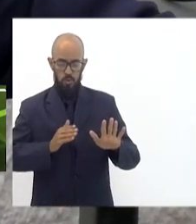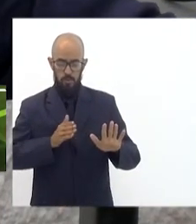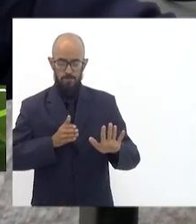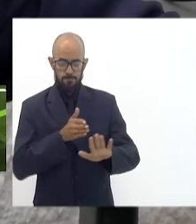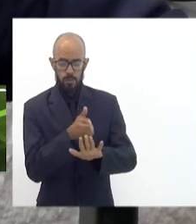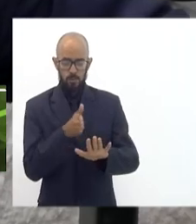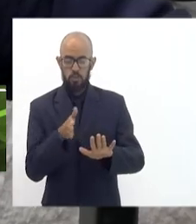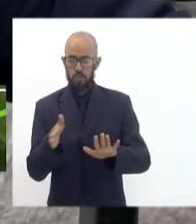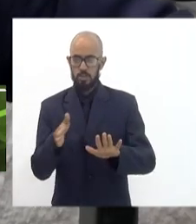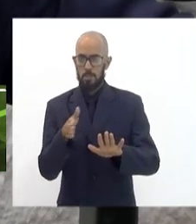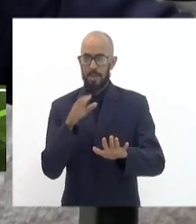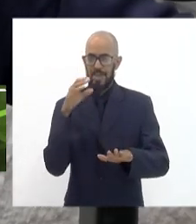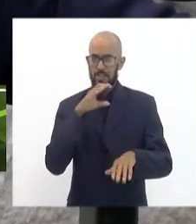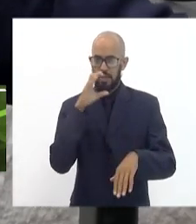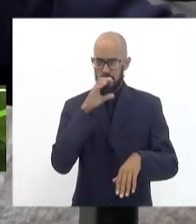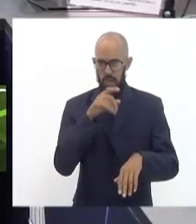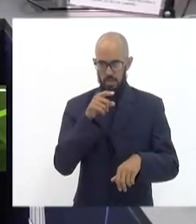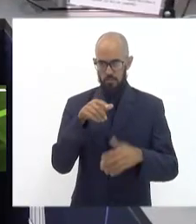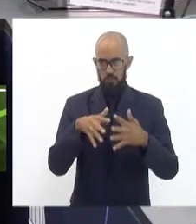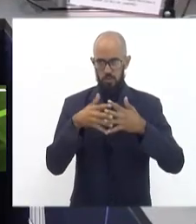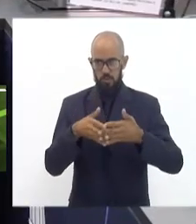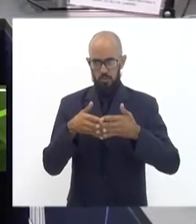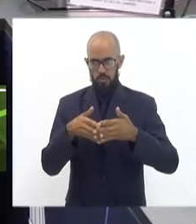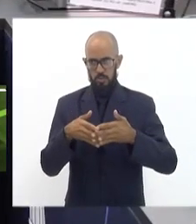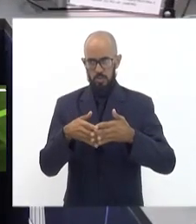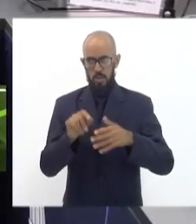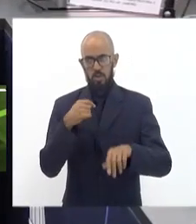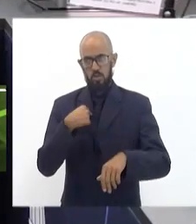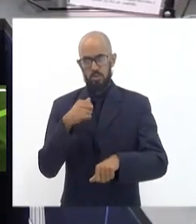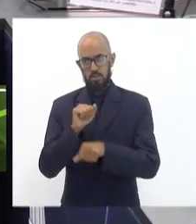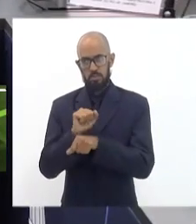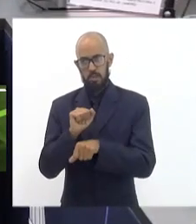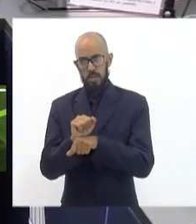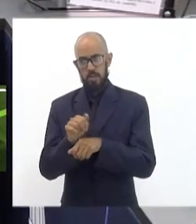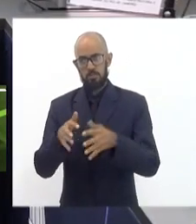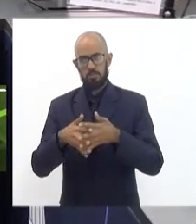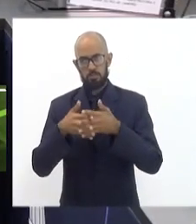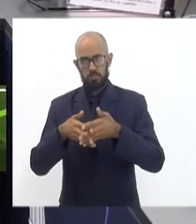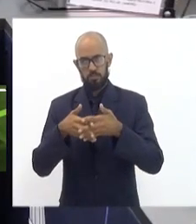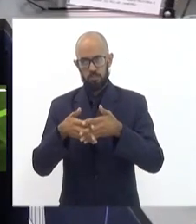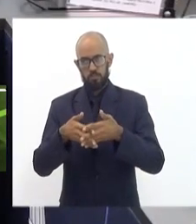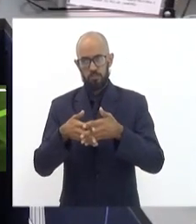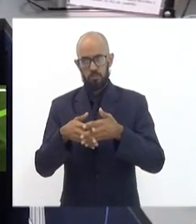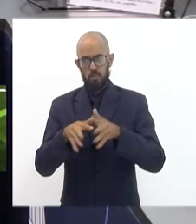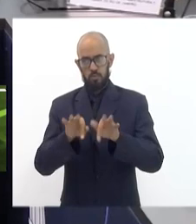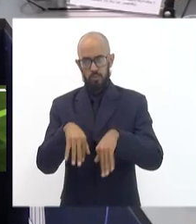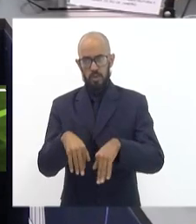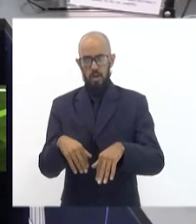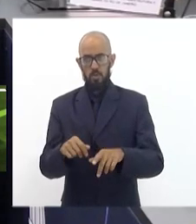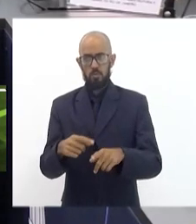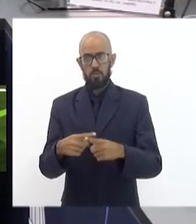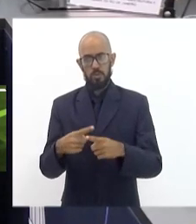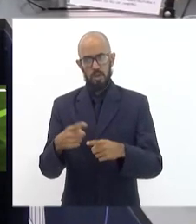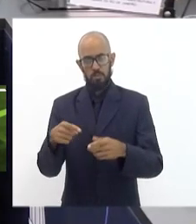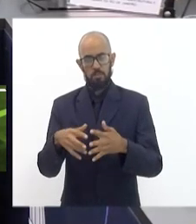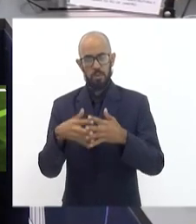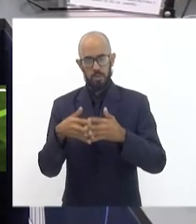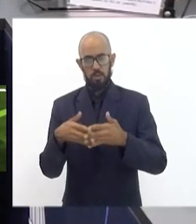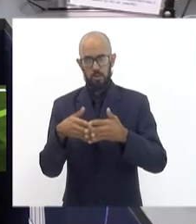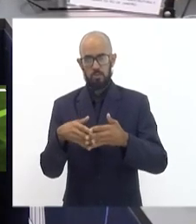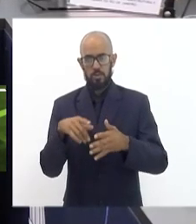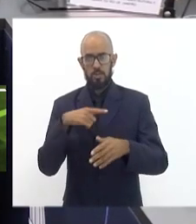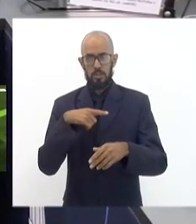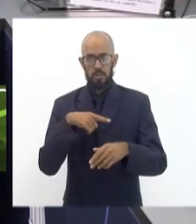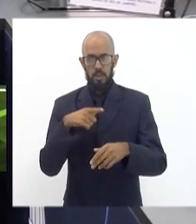agora e eu eu deixei para Petrópolis um pouquinho para o final é para que eu possa dar um resumão de tudo é porque Petrópolis